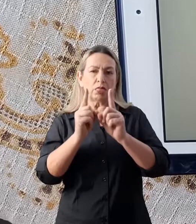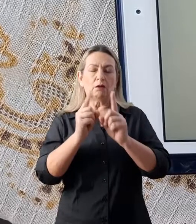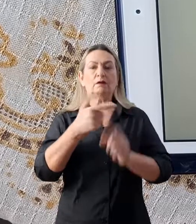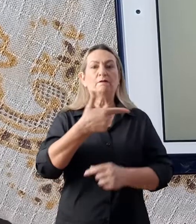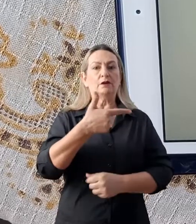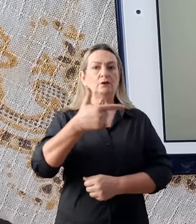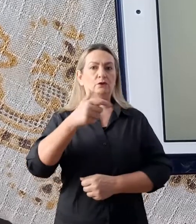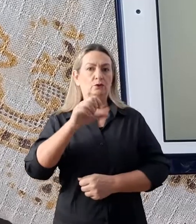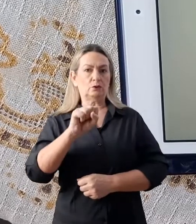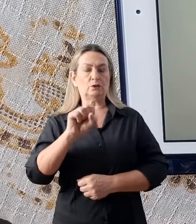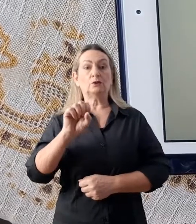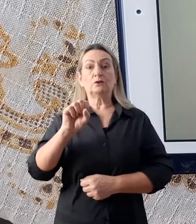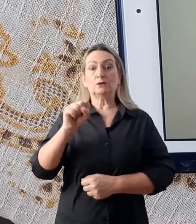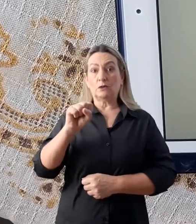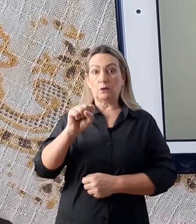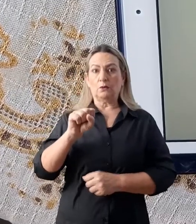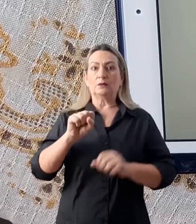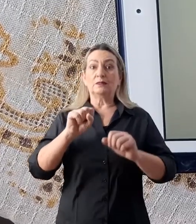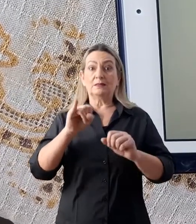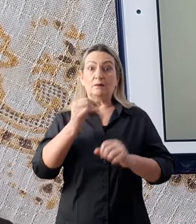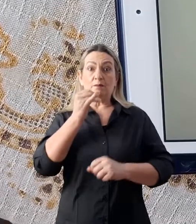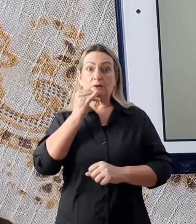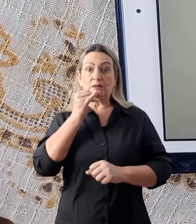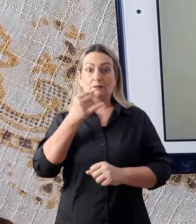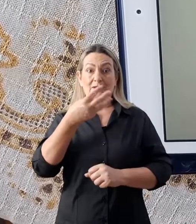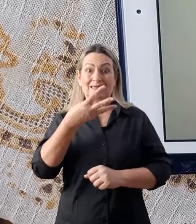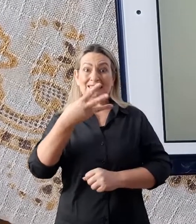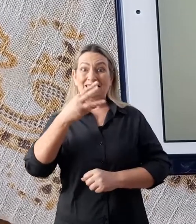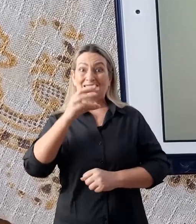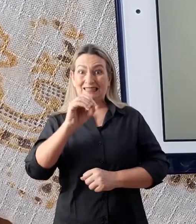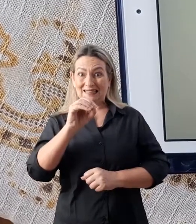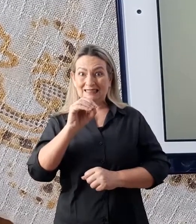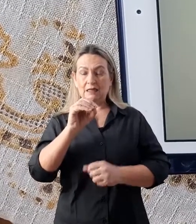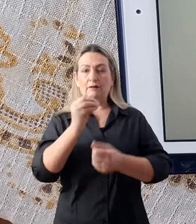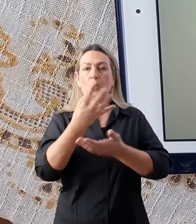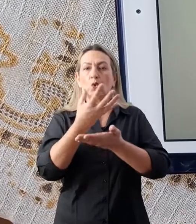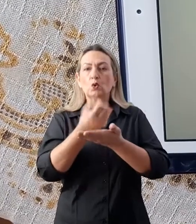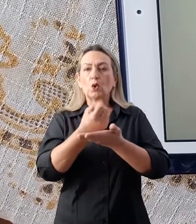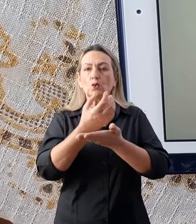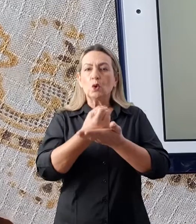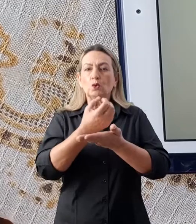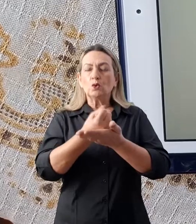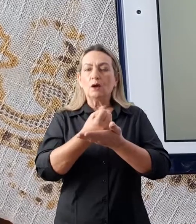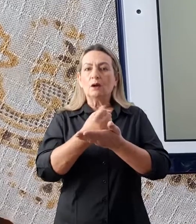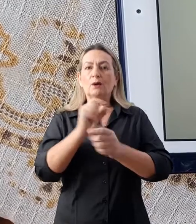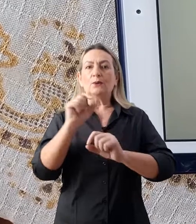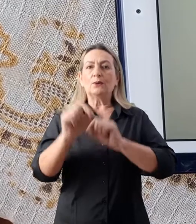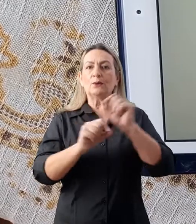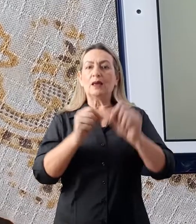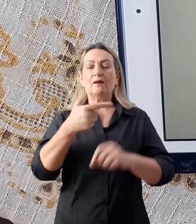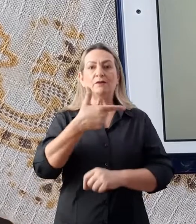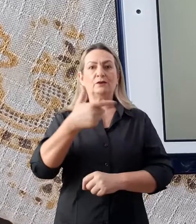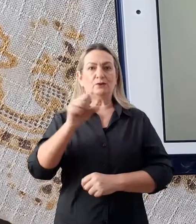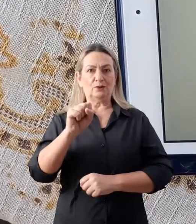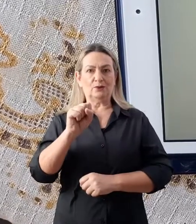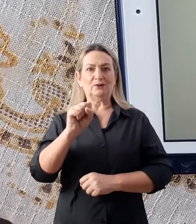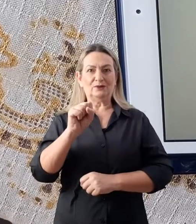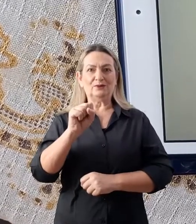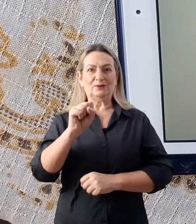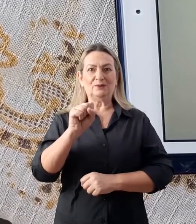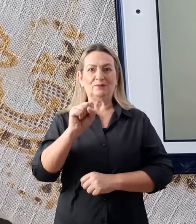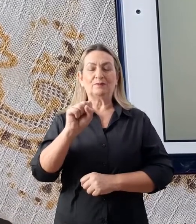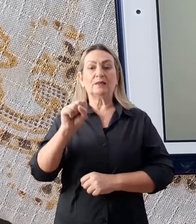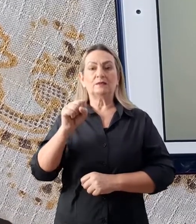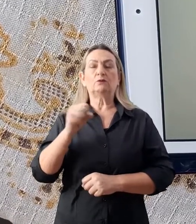ele está com 28 segundos. Se eu colocar em 30, ele vai gravar nesse formato completo de 28 segundos.